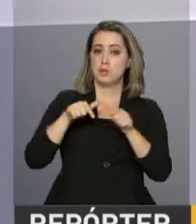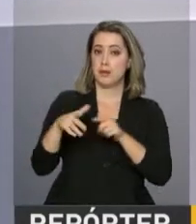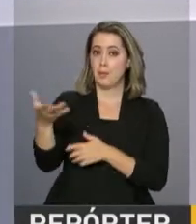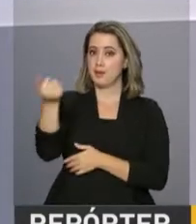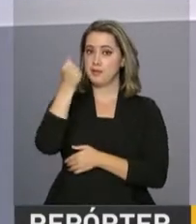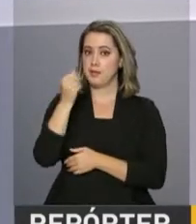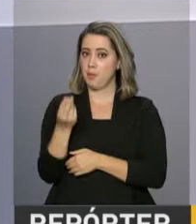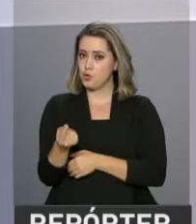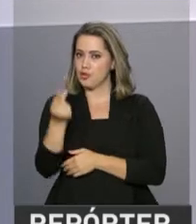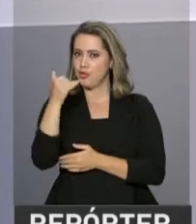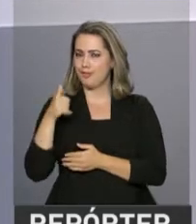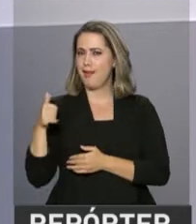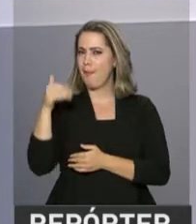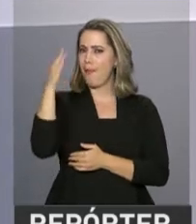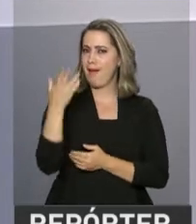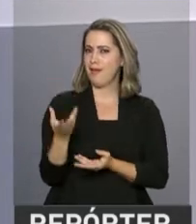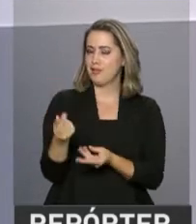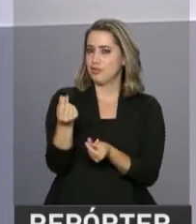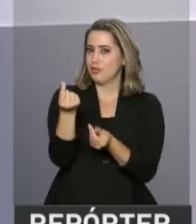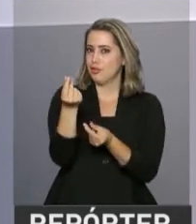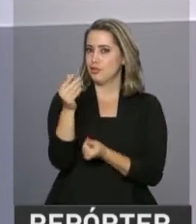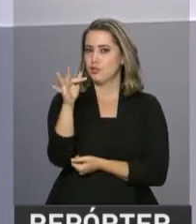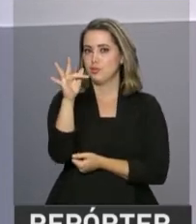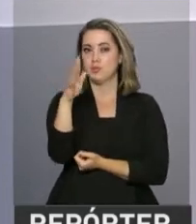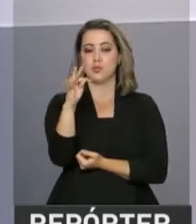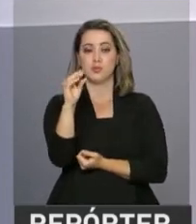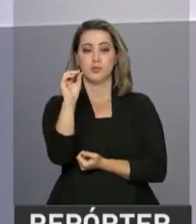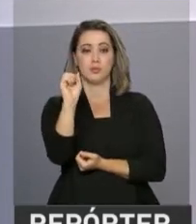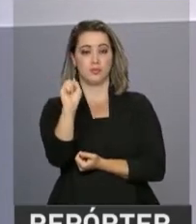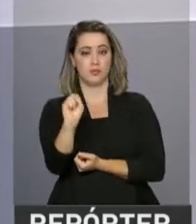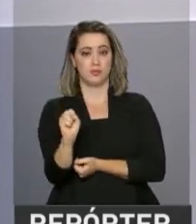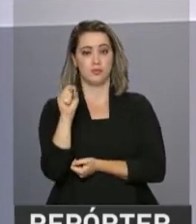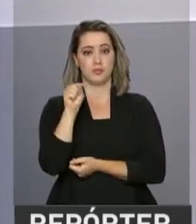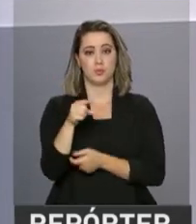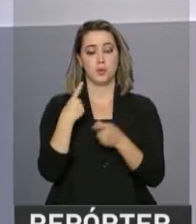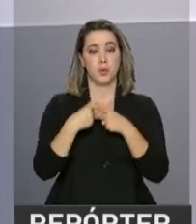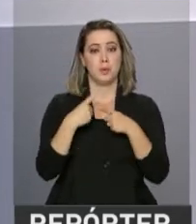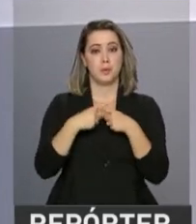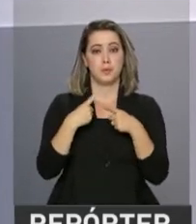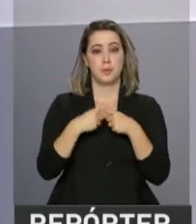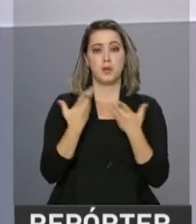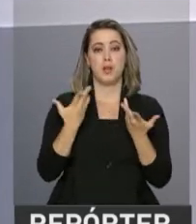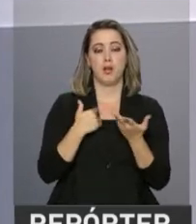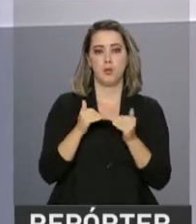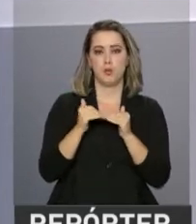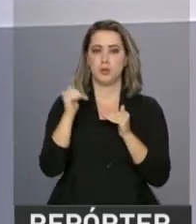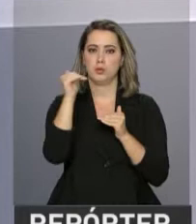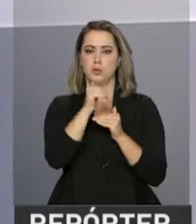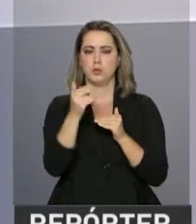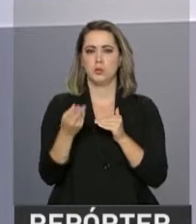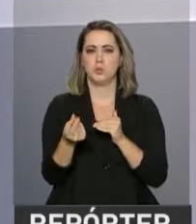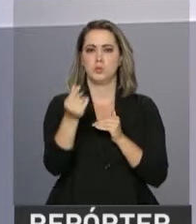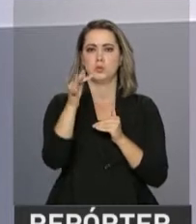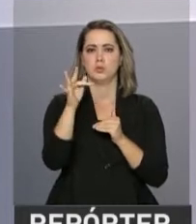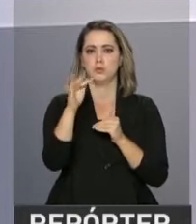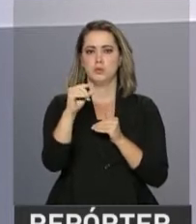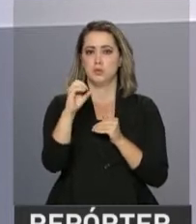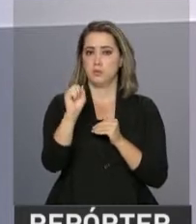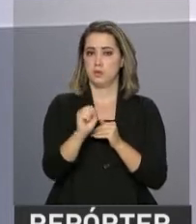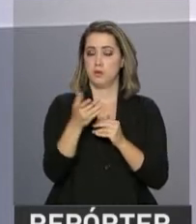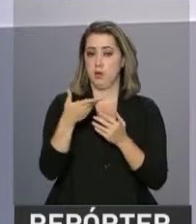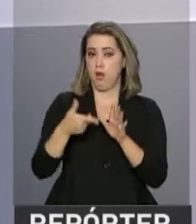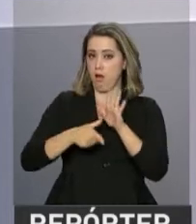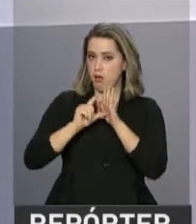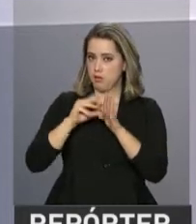receber um dinheiro extra nas contas do fundo de garantia do tempo de serviço isso porque aumentou a remuneração do fgts